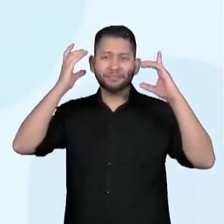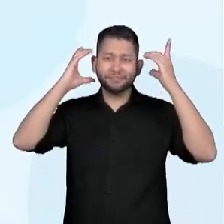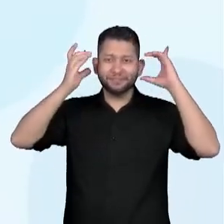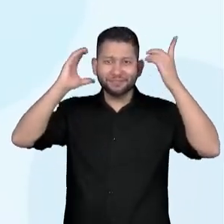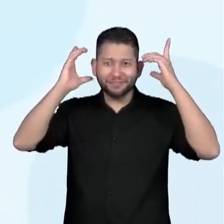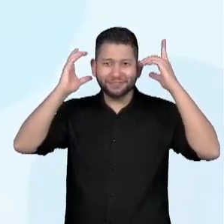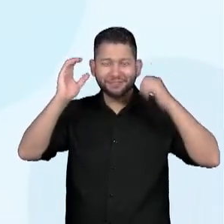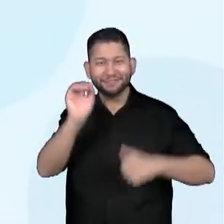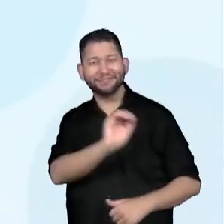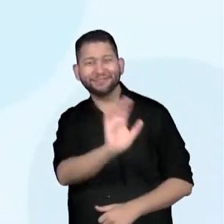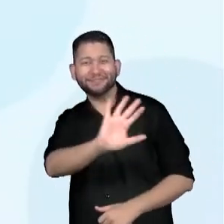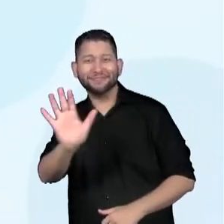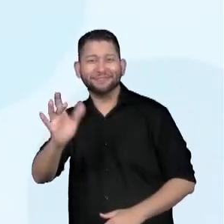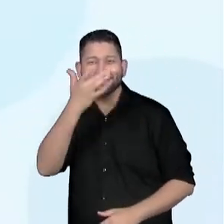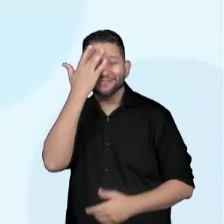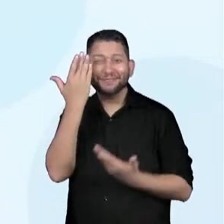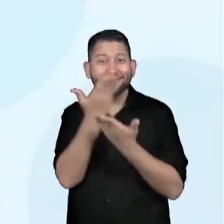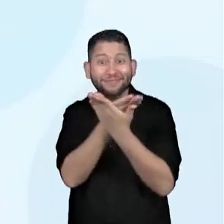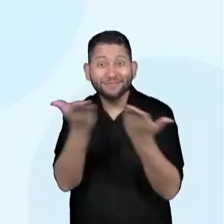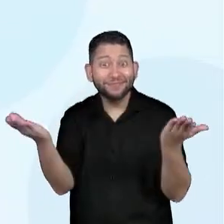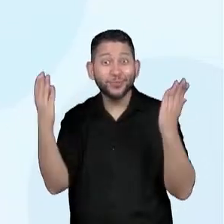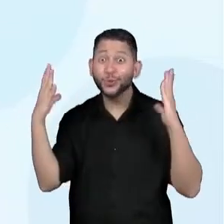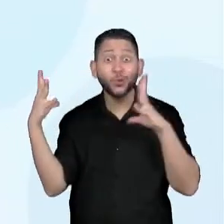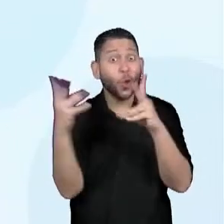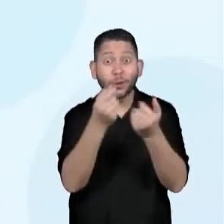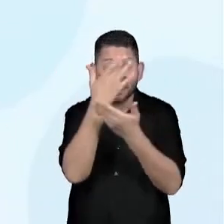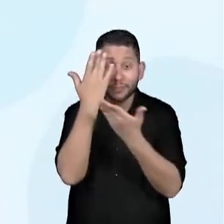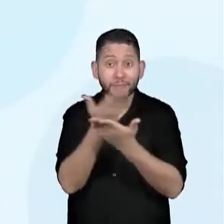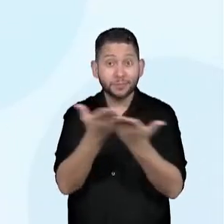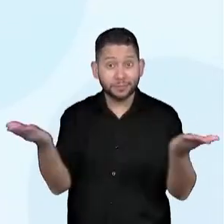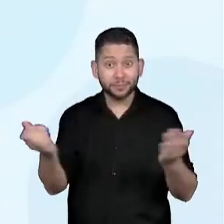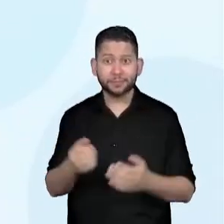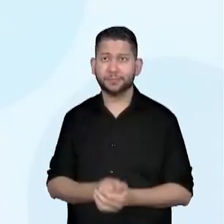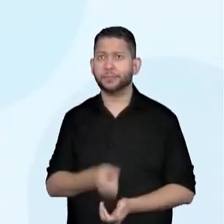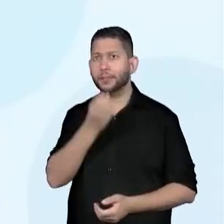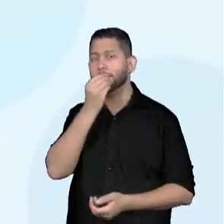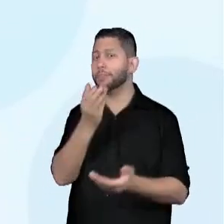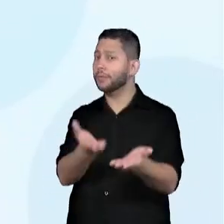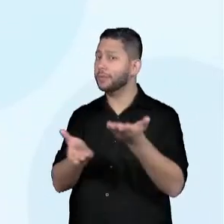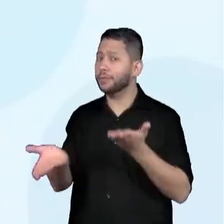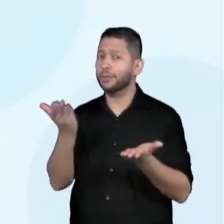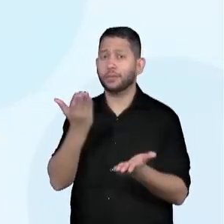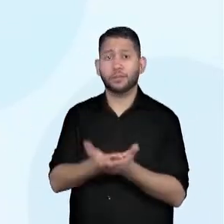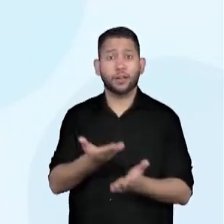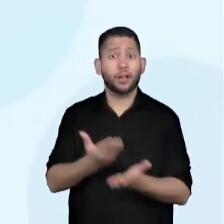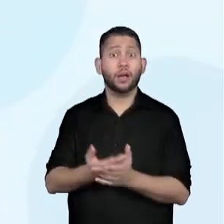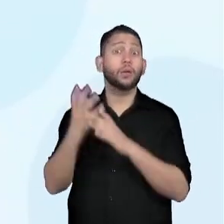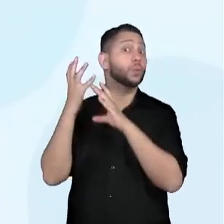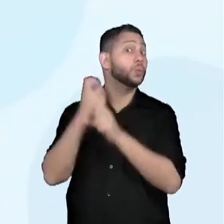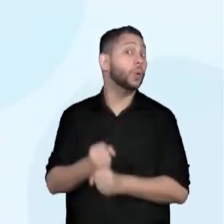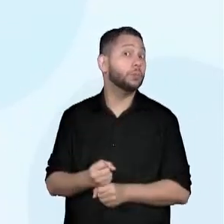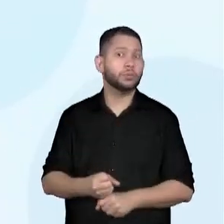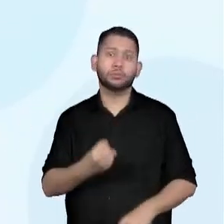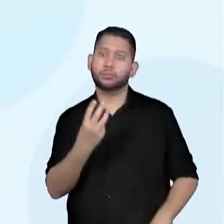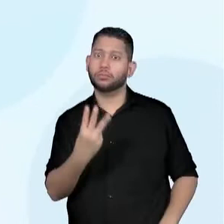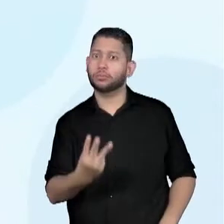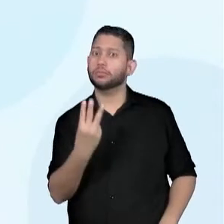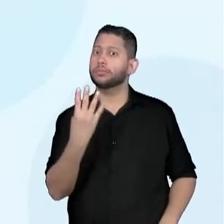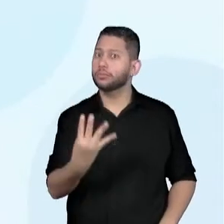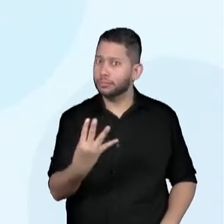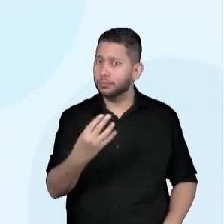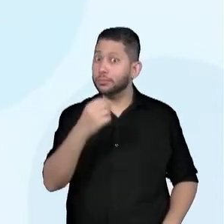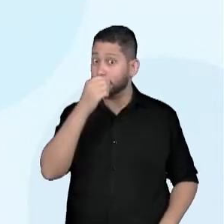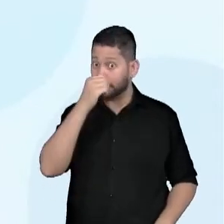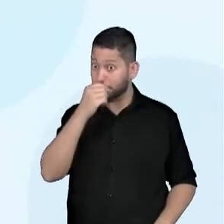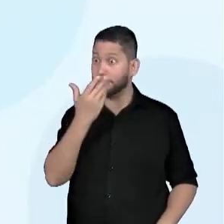O nosso robozinho está falando olá para todo mundo and welcome to our 34th English class. Sejam bem-vindos aí